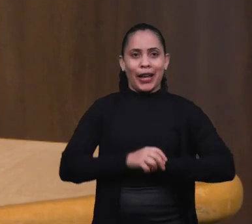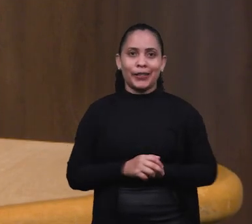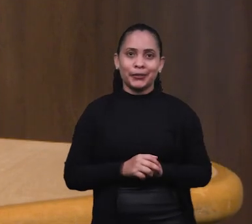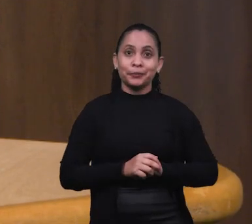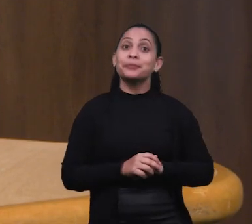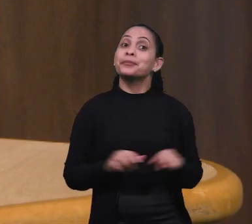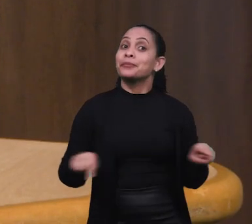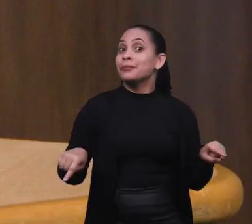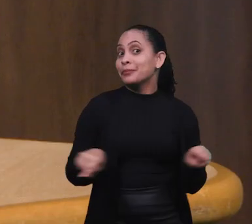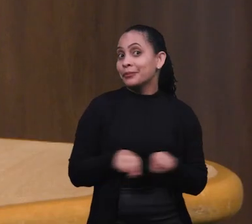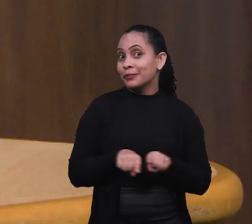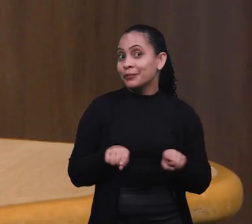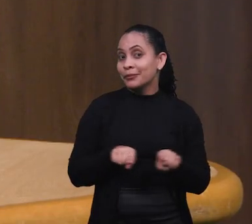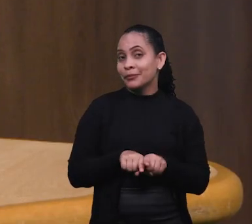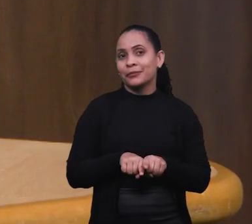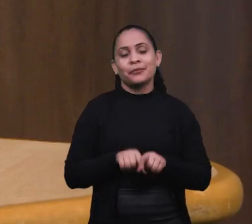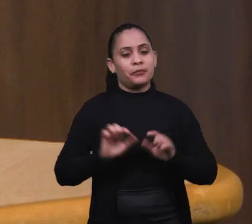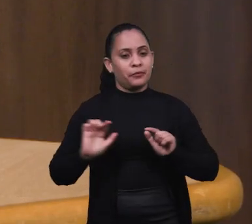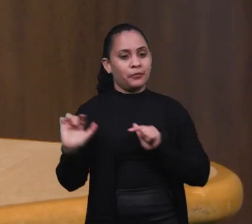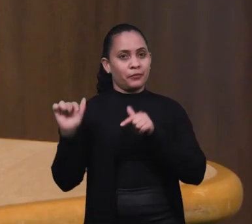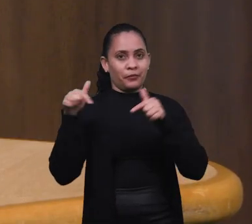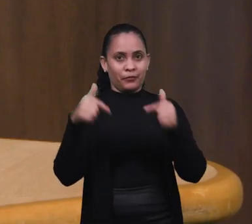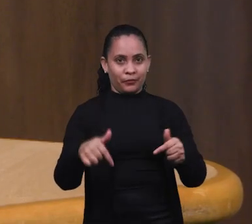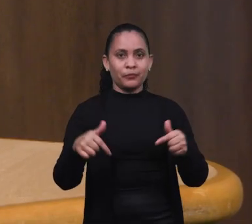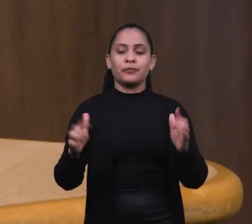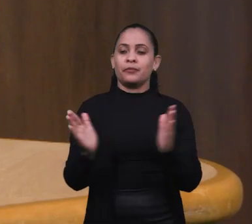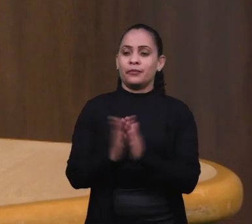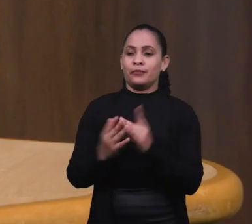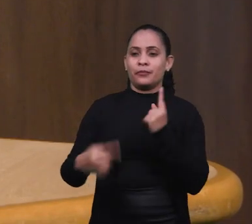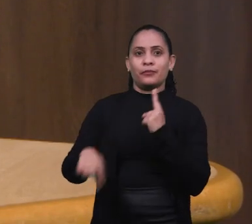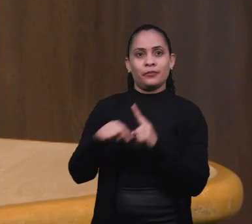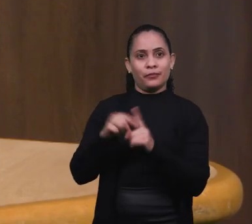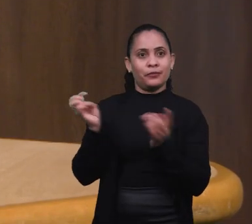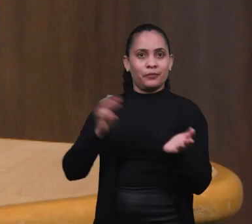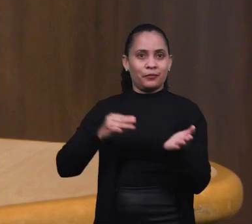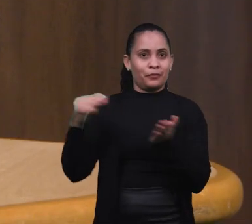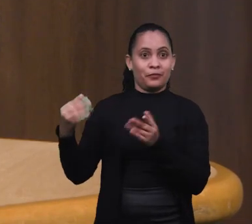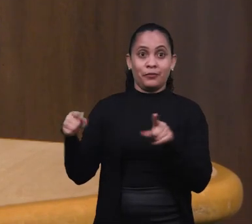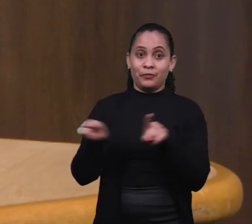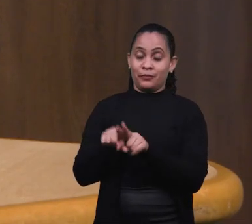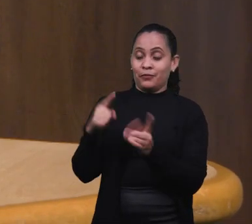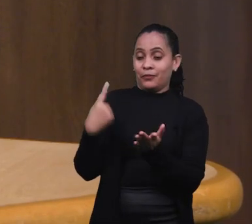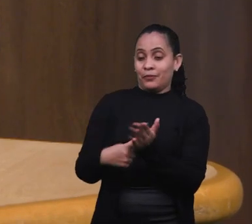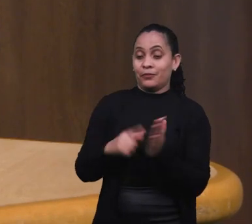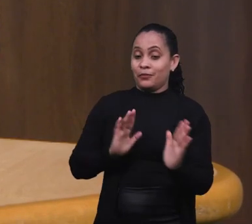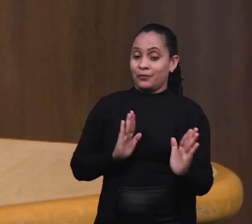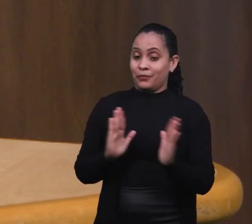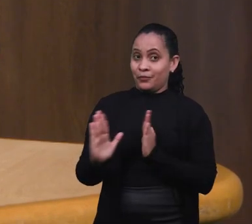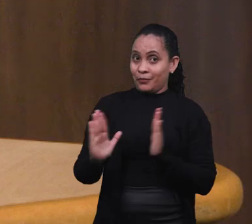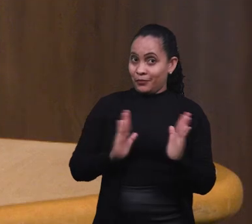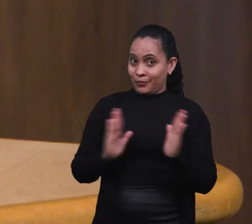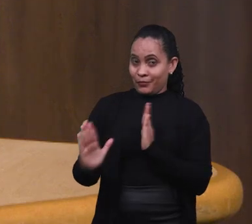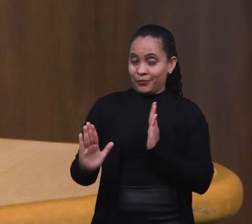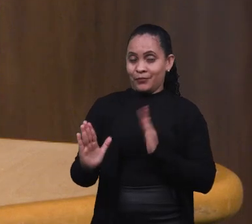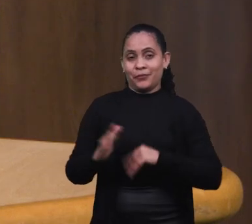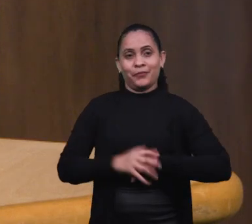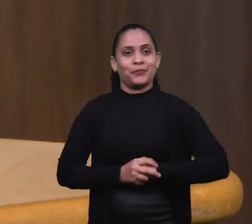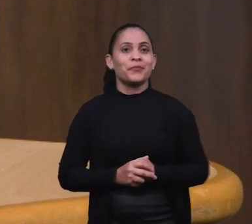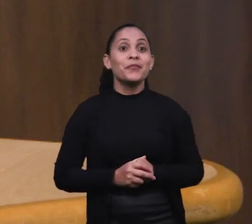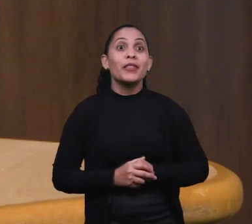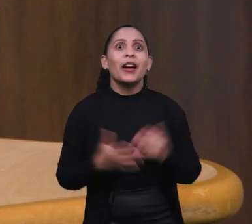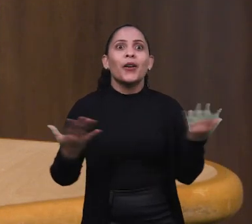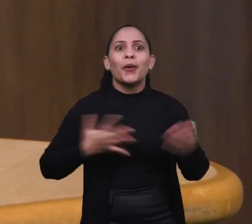sociais, pela atuação também em eventos da igreja e pelo compromisso com a acessibilidade linguística.